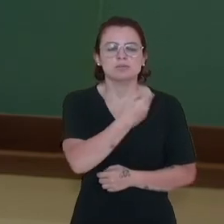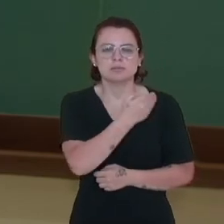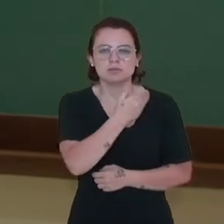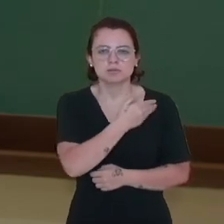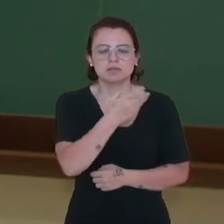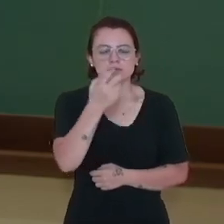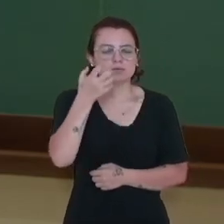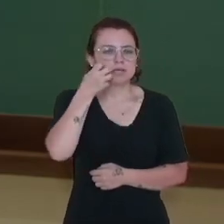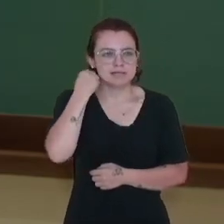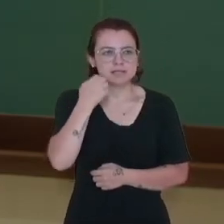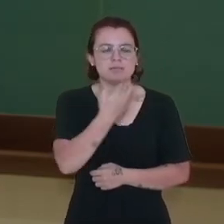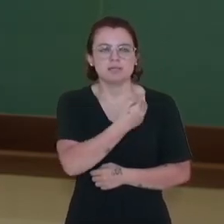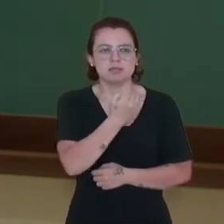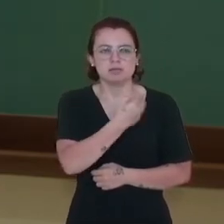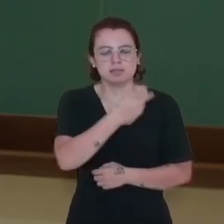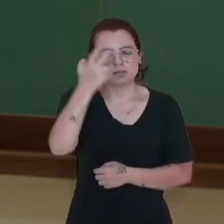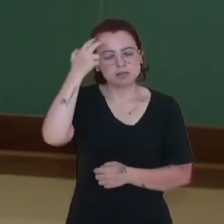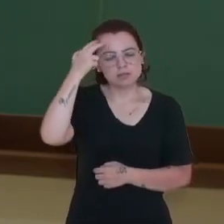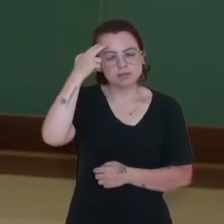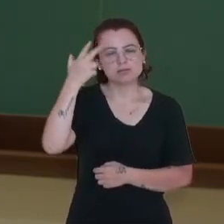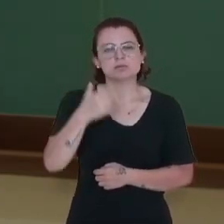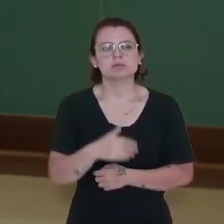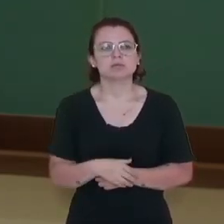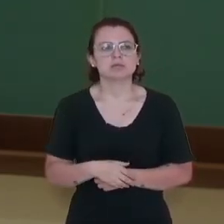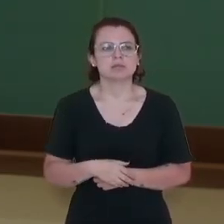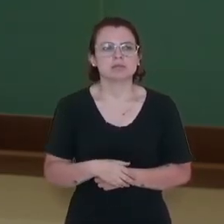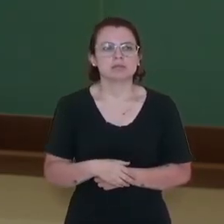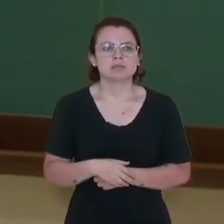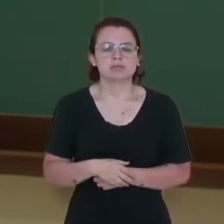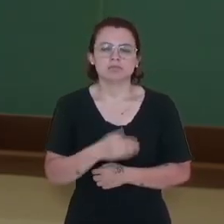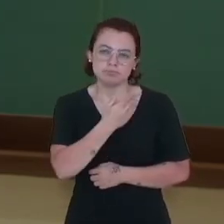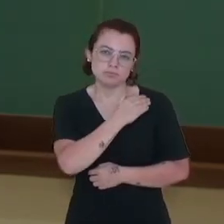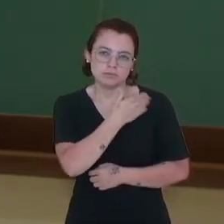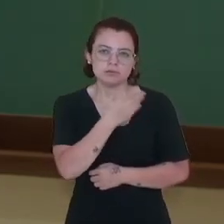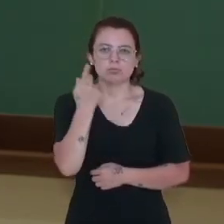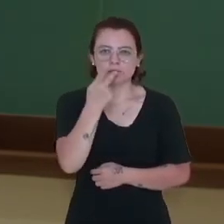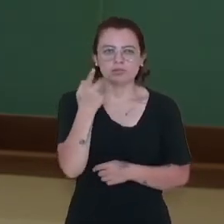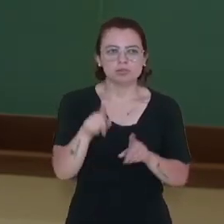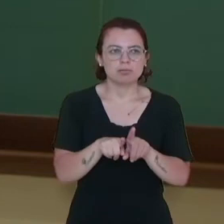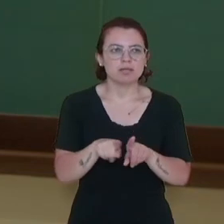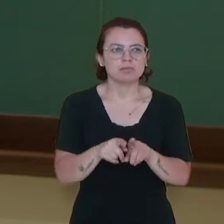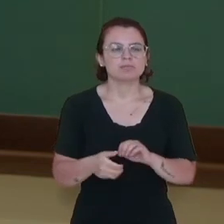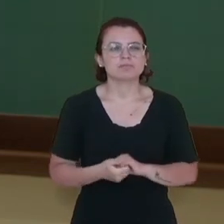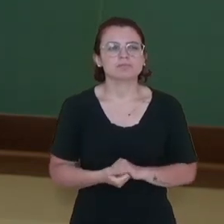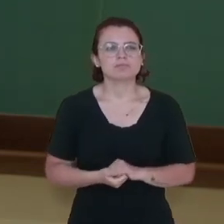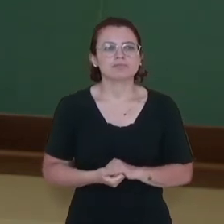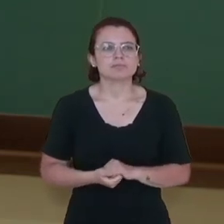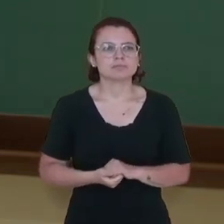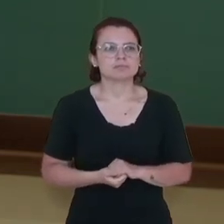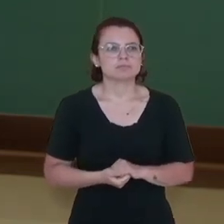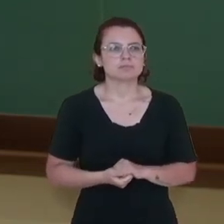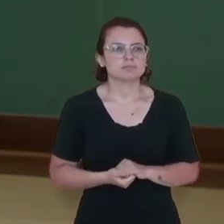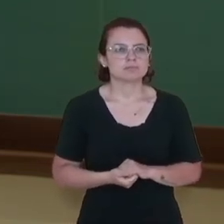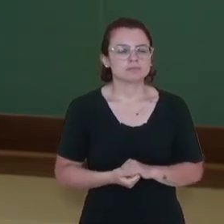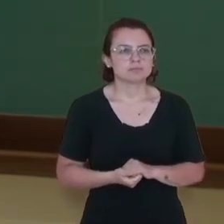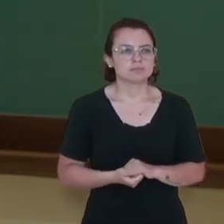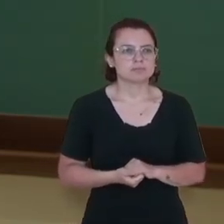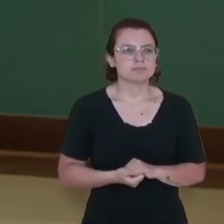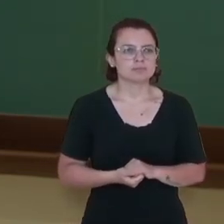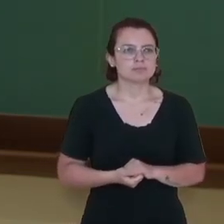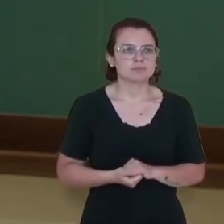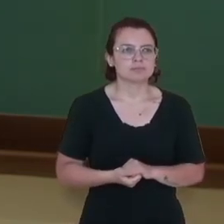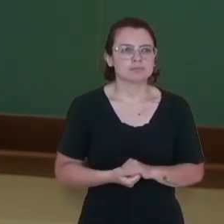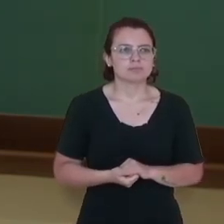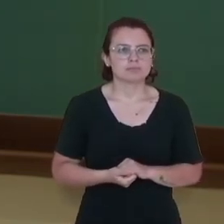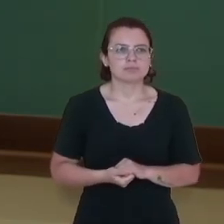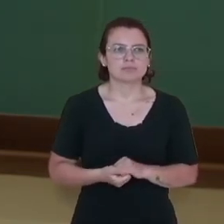também, questões culturais, né? E políticas. Muito bem. Vamos lá então para a questão da